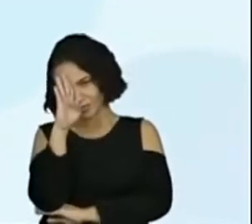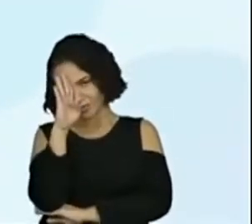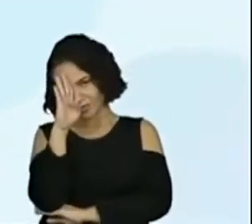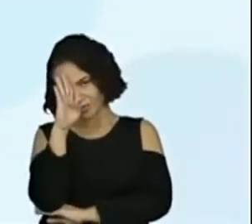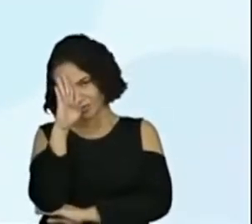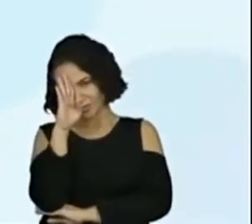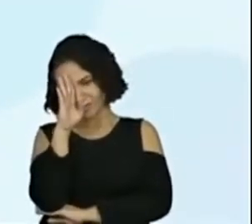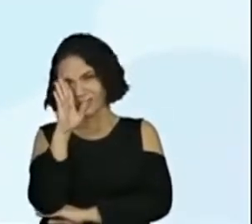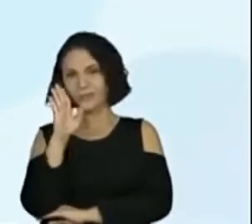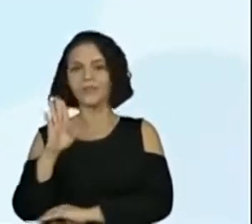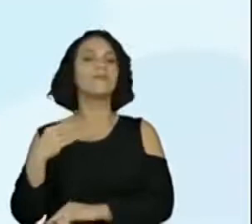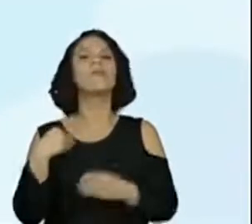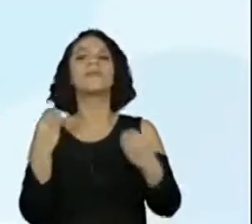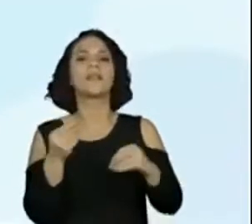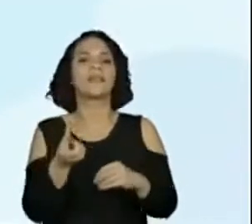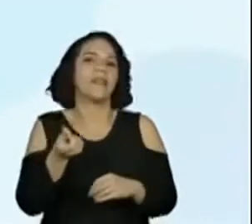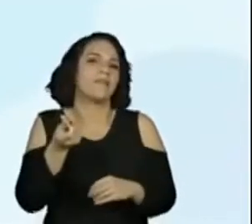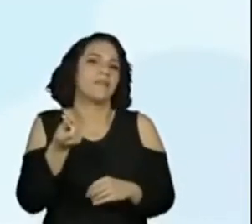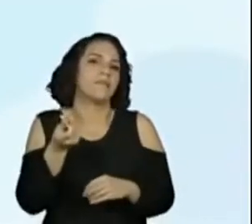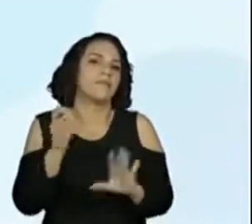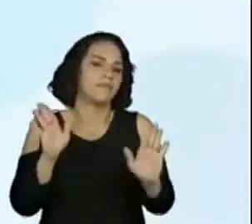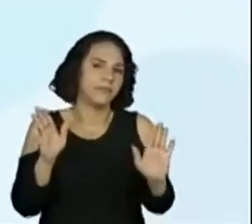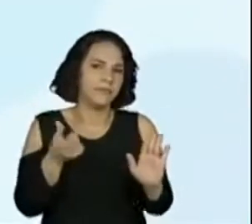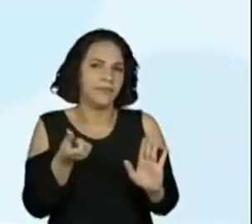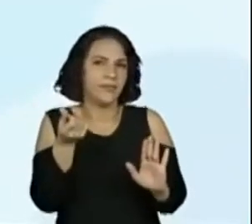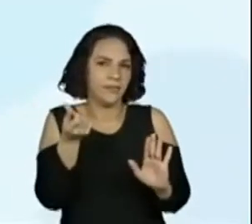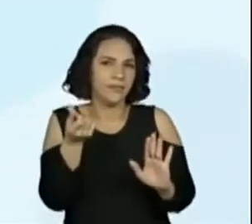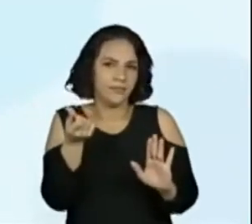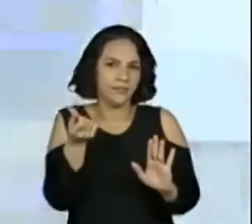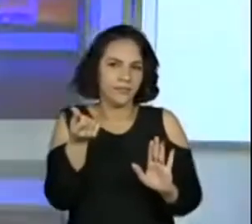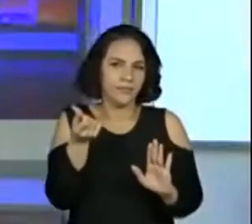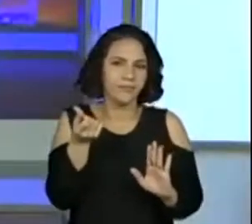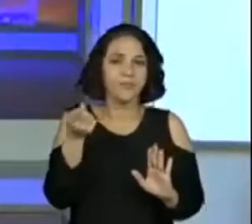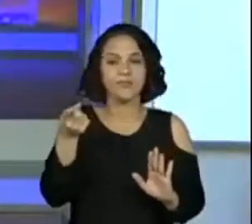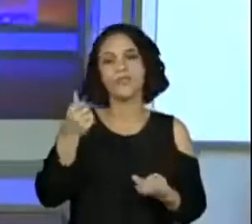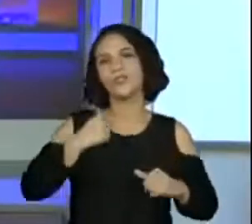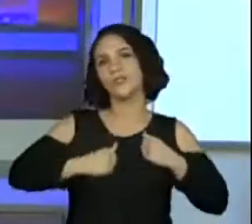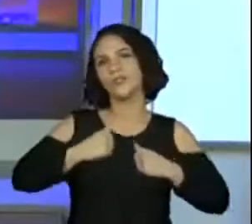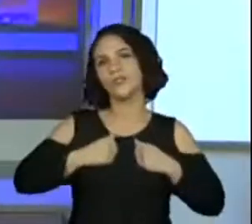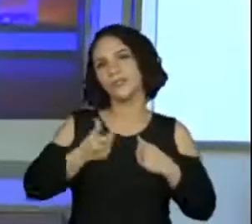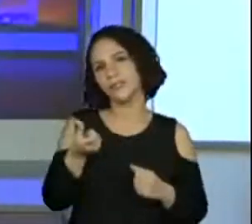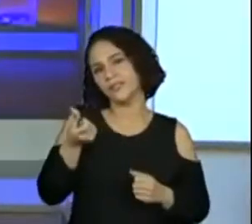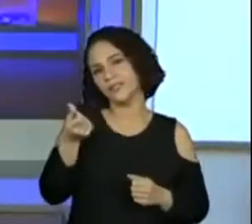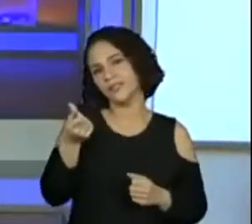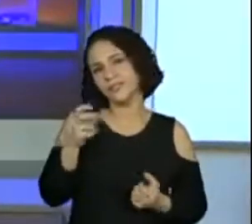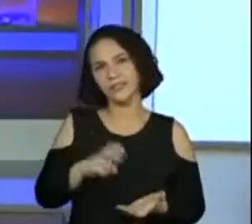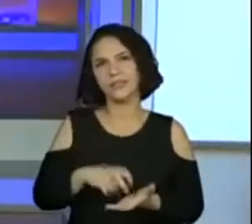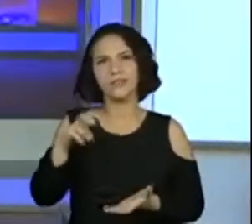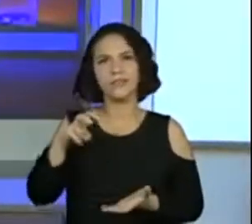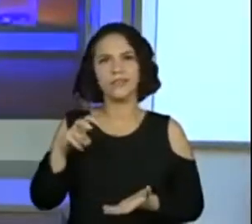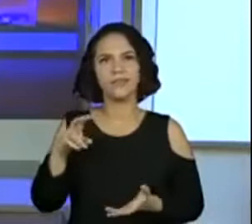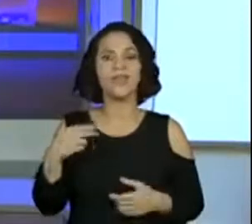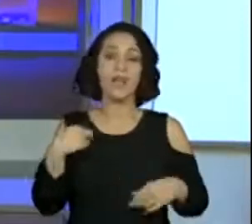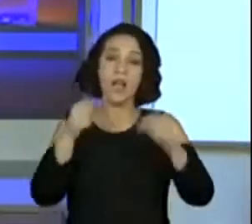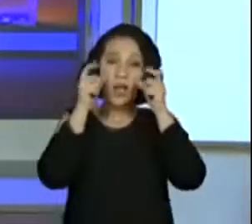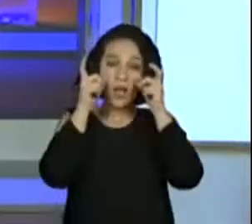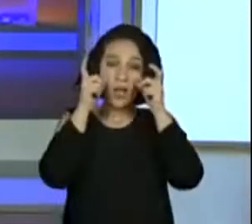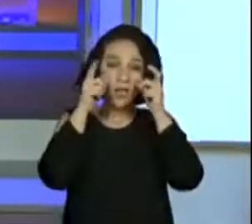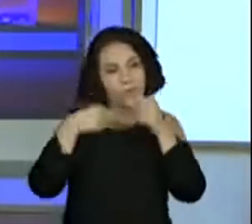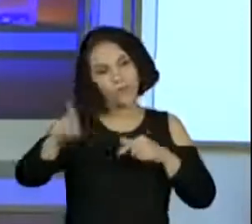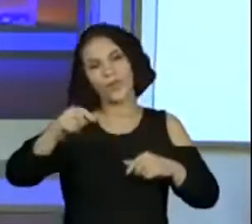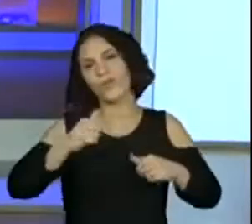aí não vai dar hora cheia. Eu vou pôr às 6. Isso, tá bom. Você vai tomar banho e eu vou acordar. Não, eu vou tomar às 5 também. Eu acordo e vou tomar